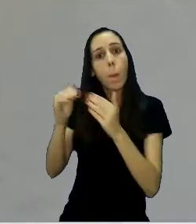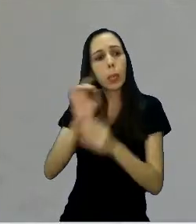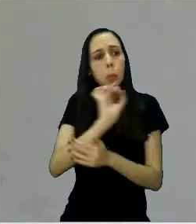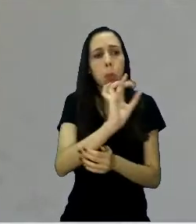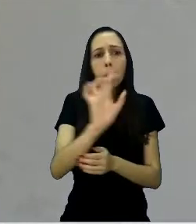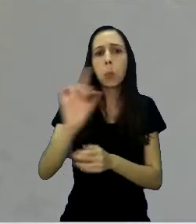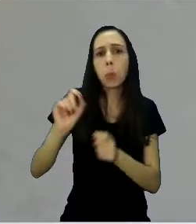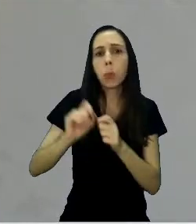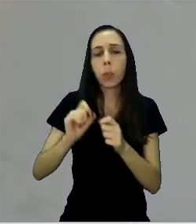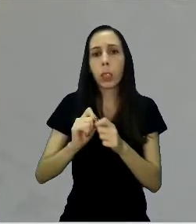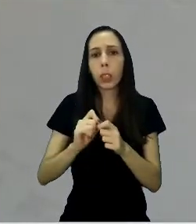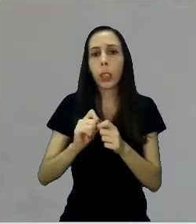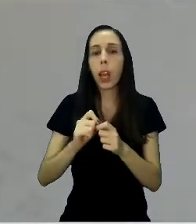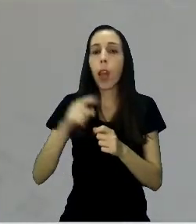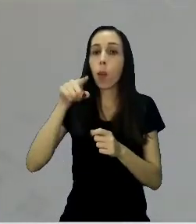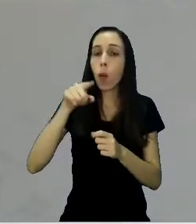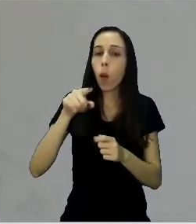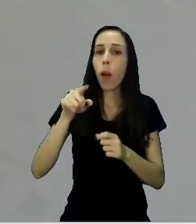para fazer.